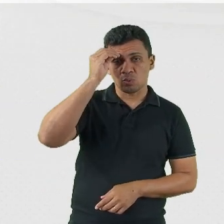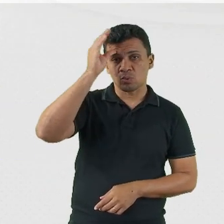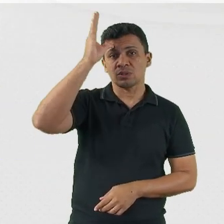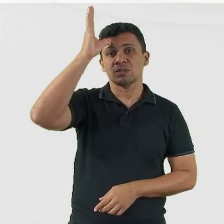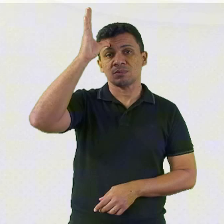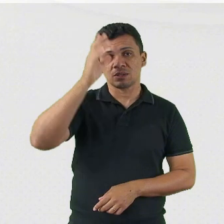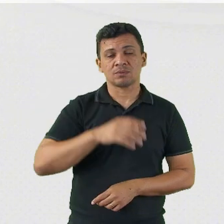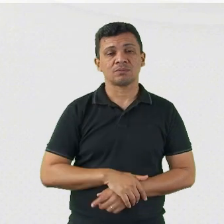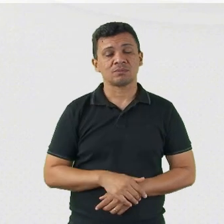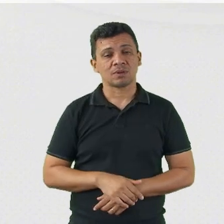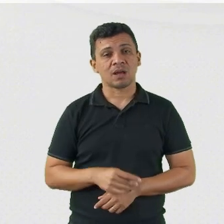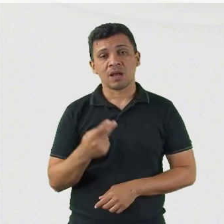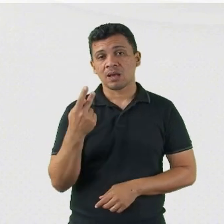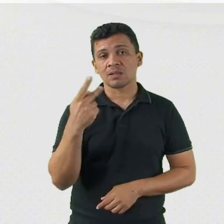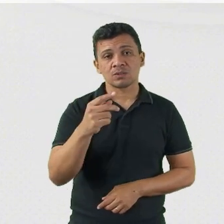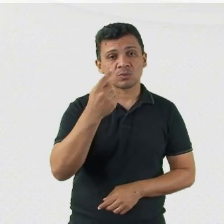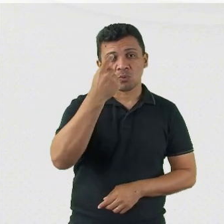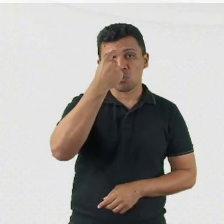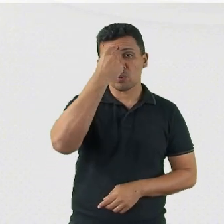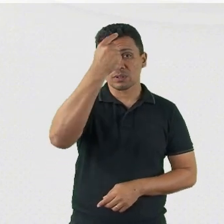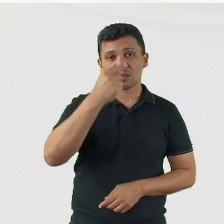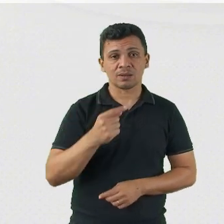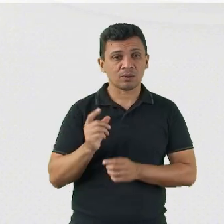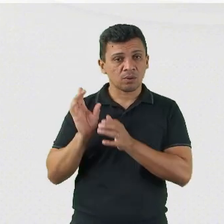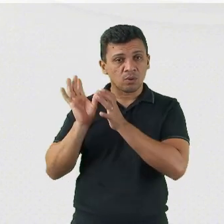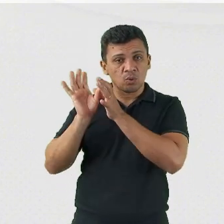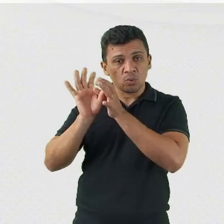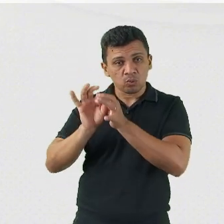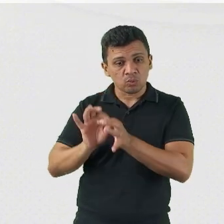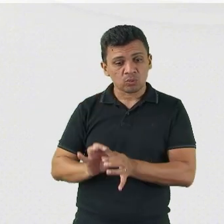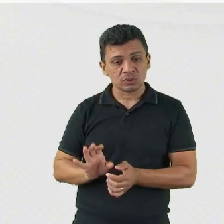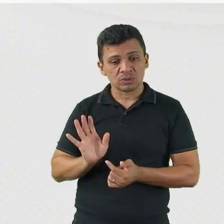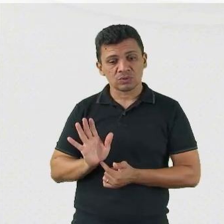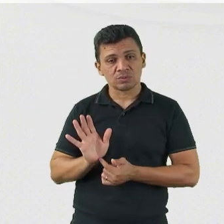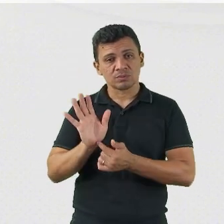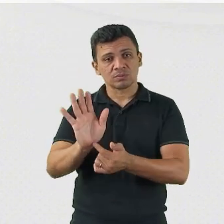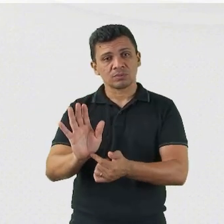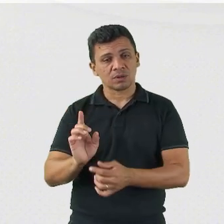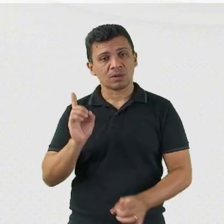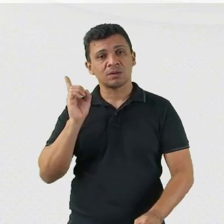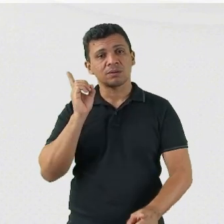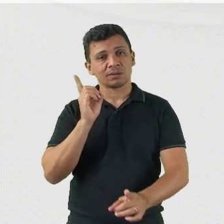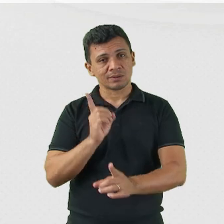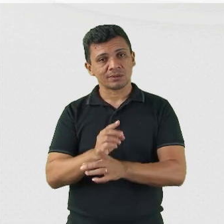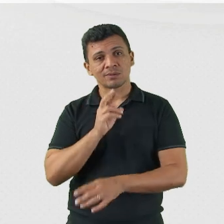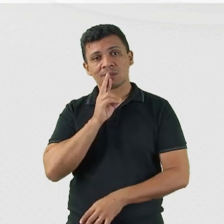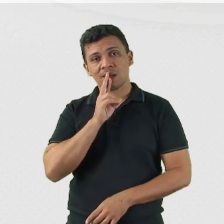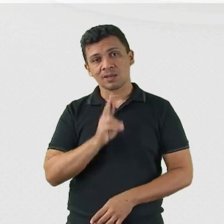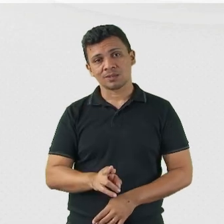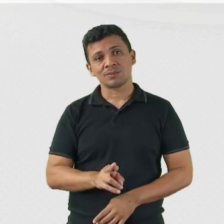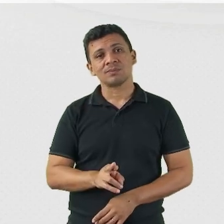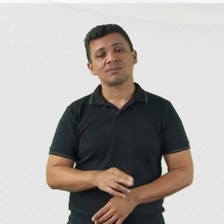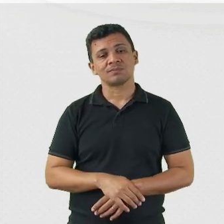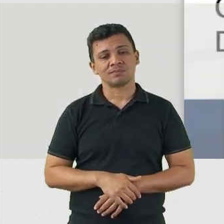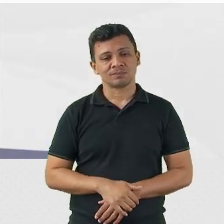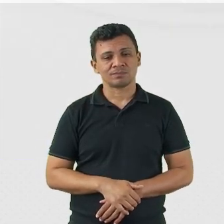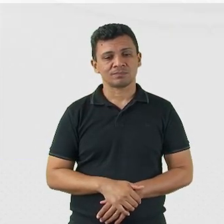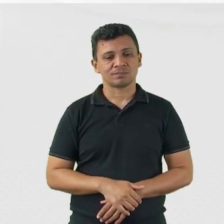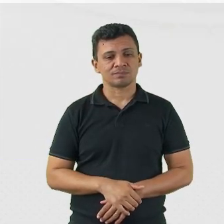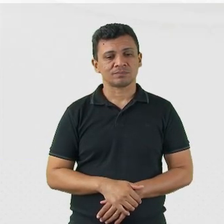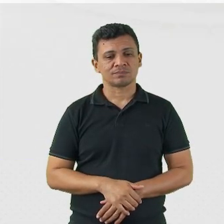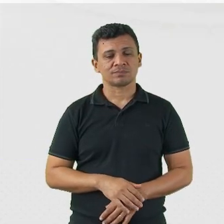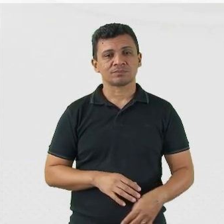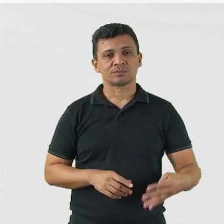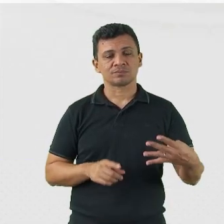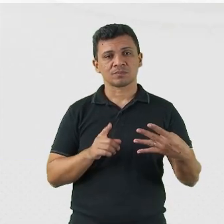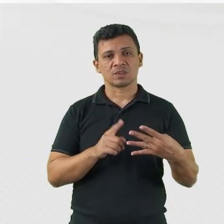a sua ideia, o contexto que está sendo apresentado para você chegar numa conclusão possível. Donkeys